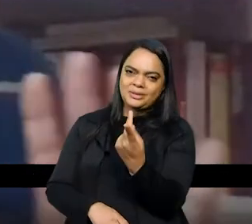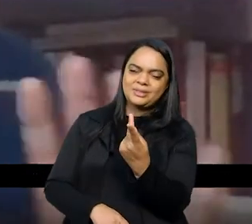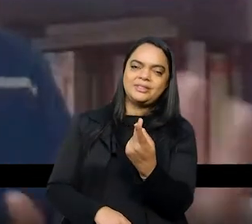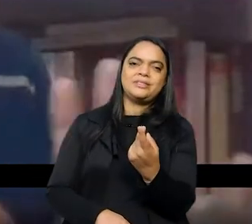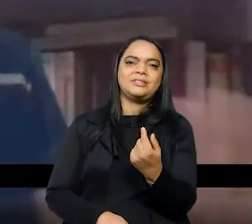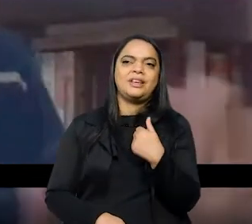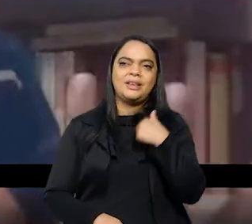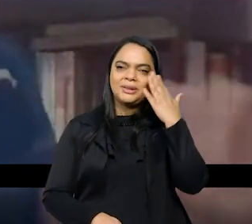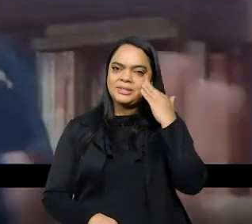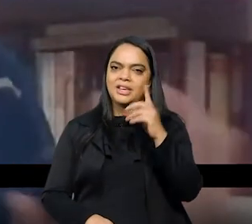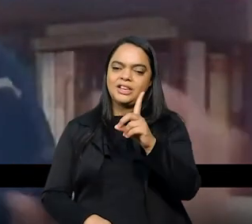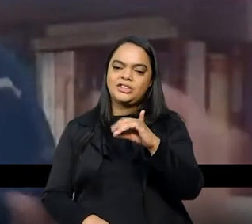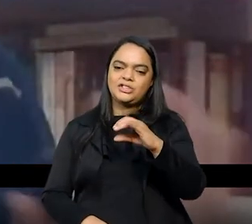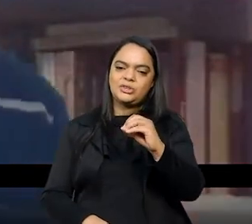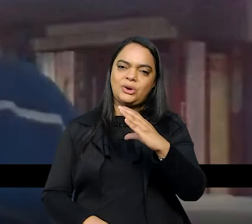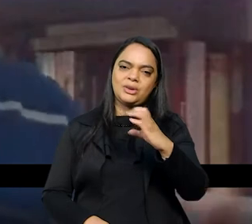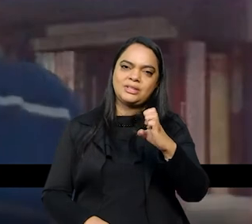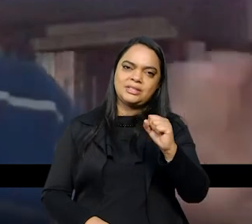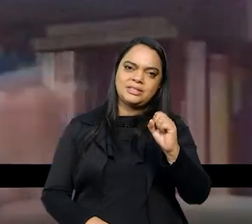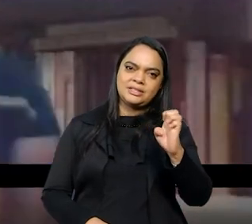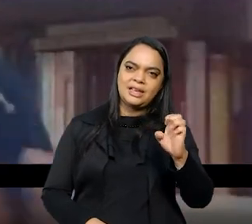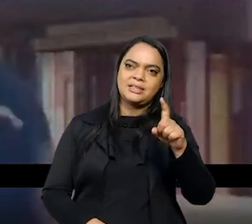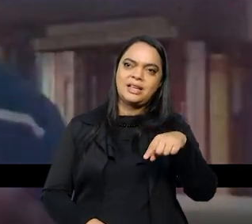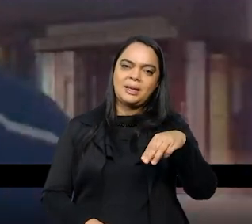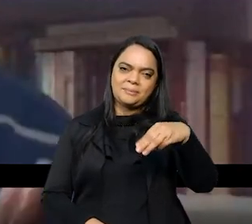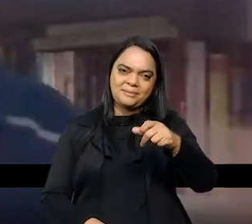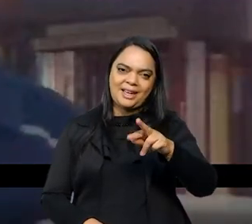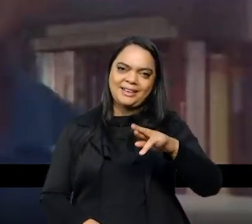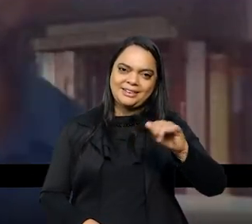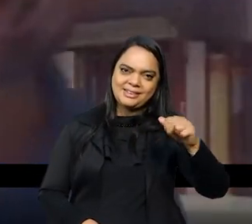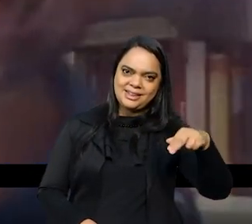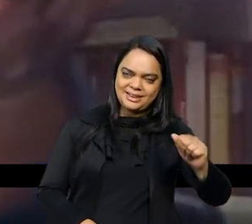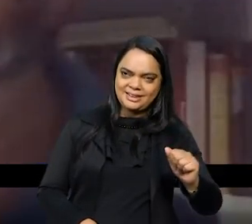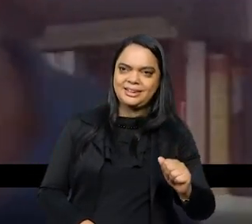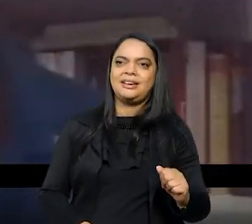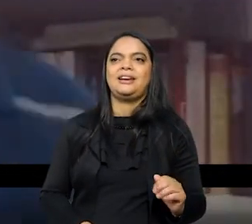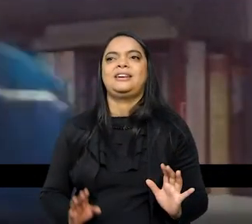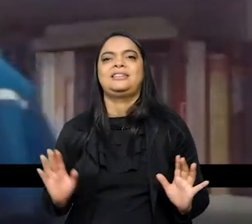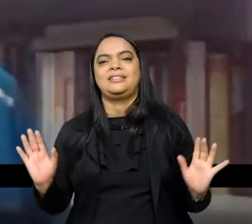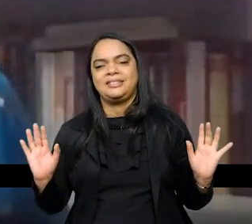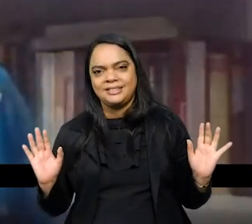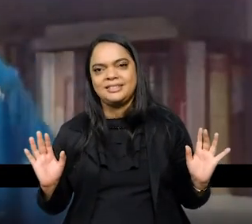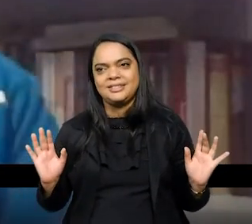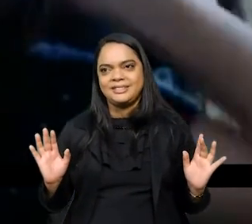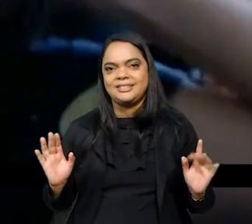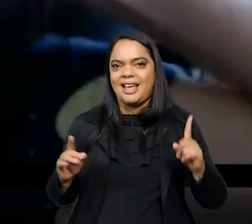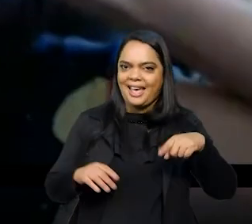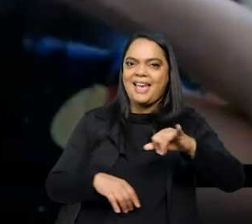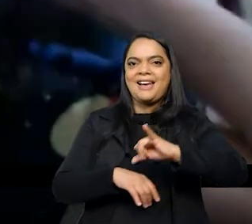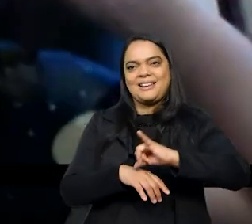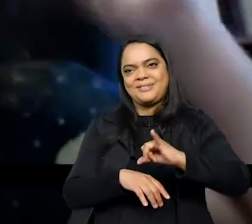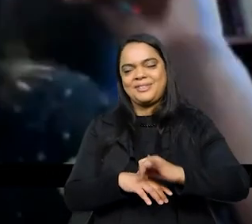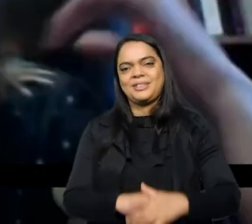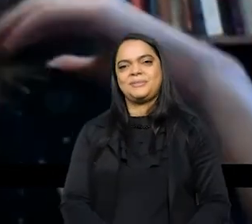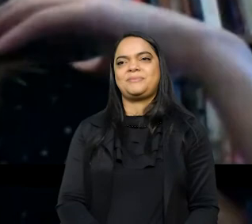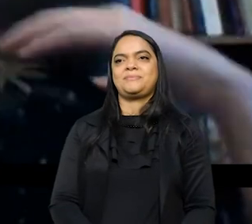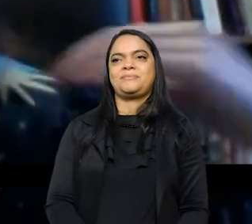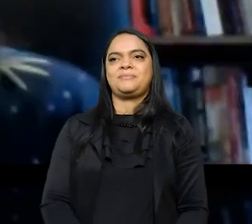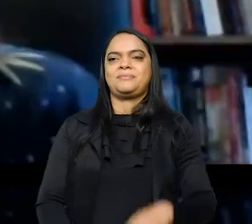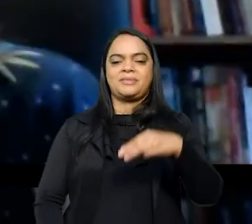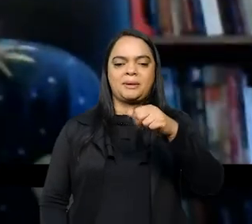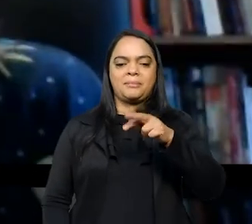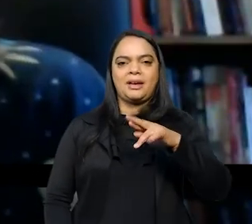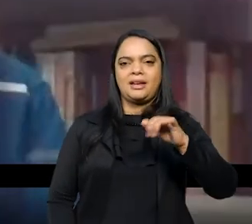então é feito Olinda e Recife. Onde está a arquidiocese? A diocese é onde é a capital. Mariana, Ouro Preto, Belo